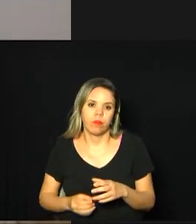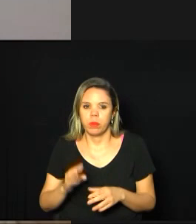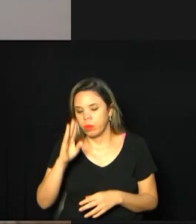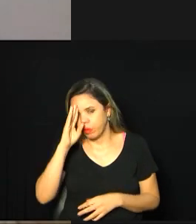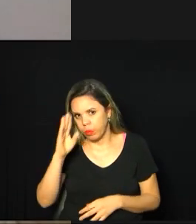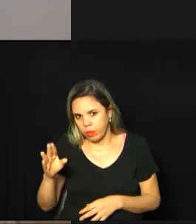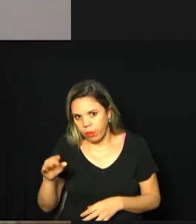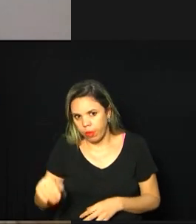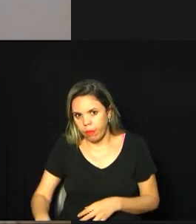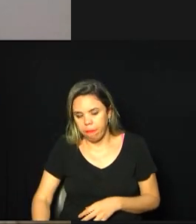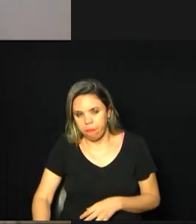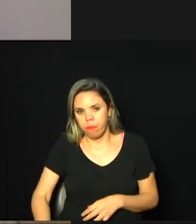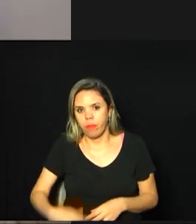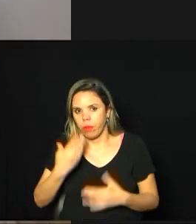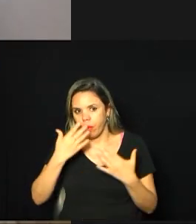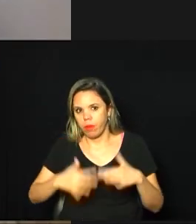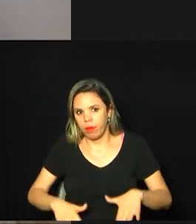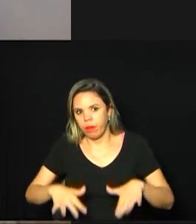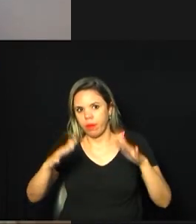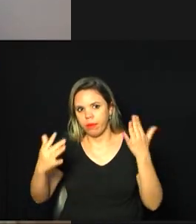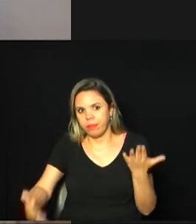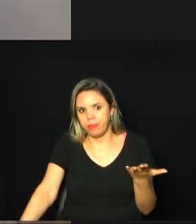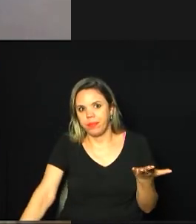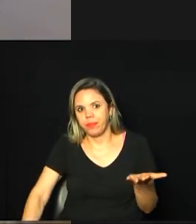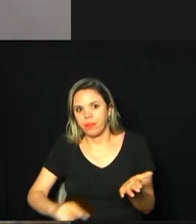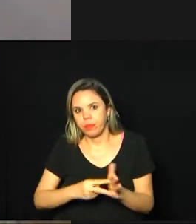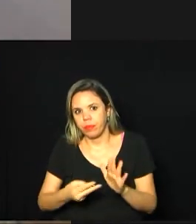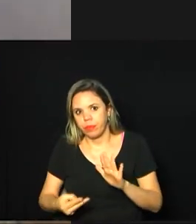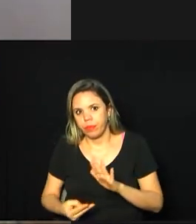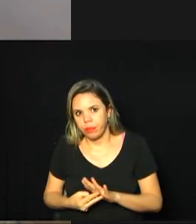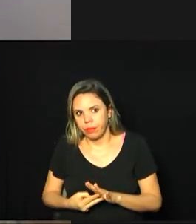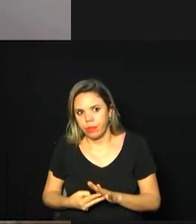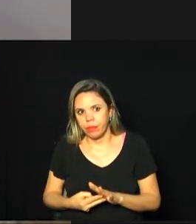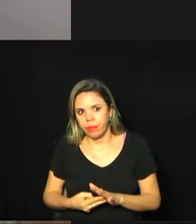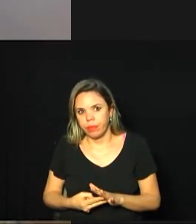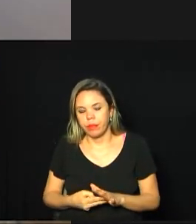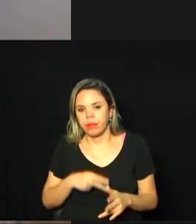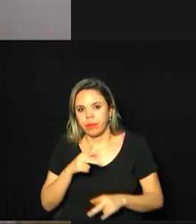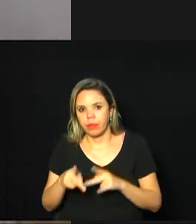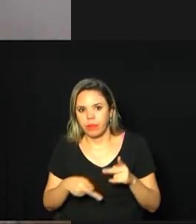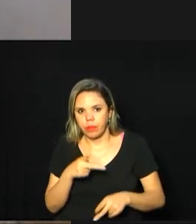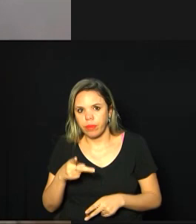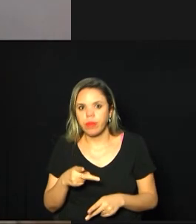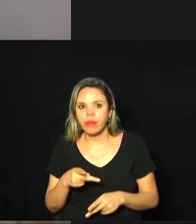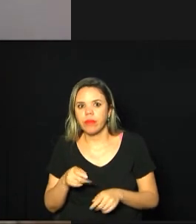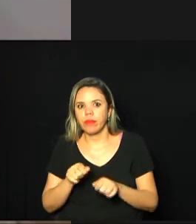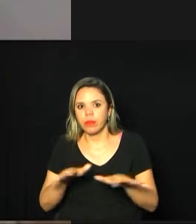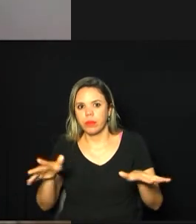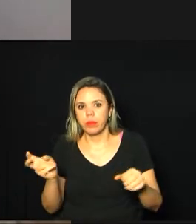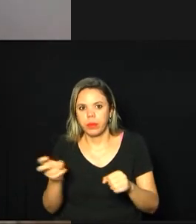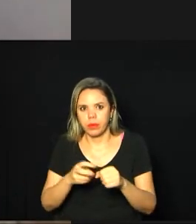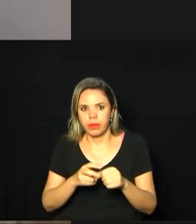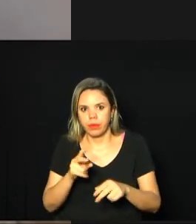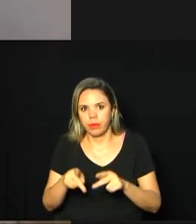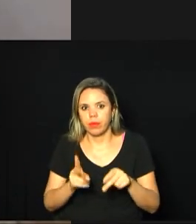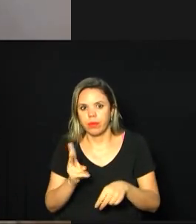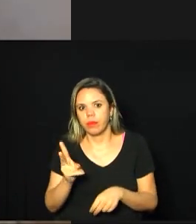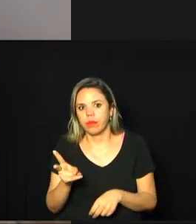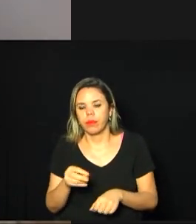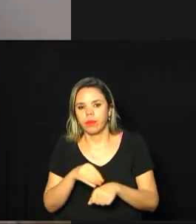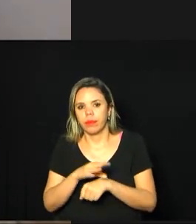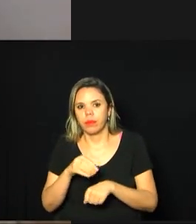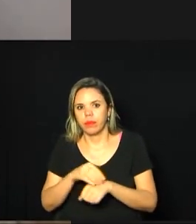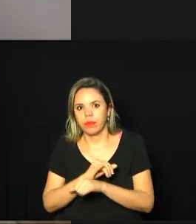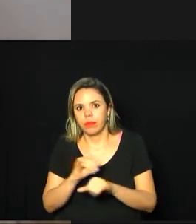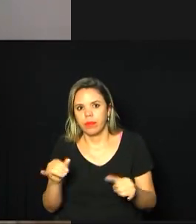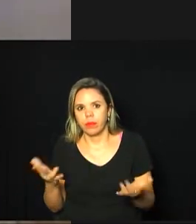principalmente na infância. Então, quer dizer o quê? A gente está empurrando a população para uma circulação do vírus e uma continuidade de